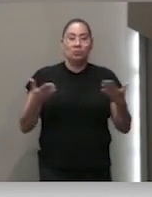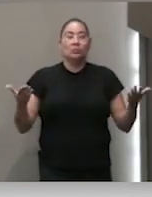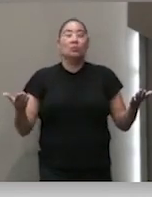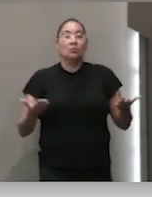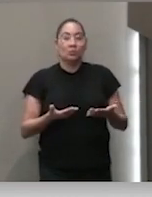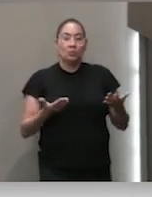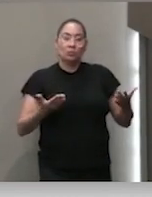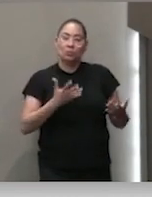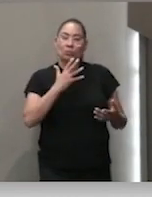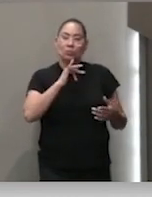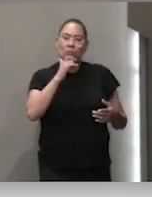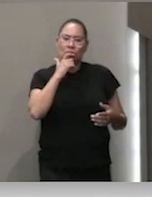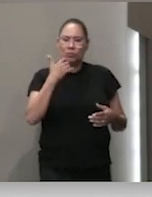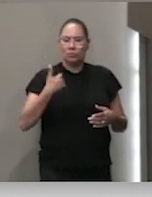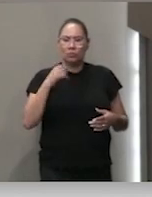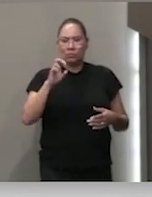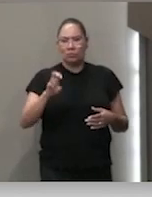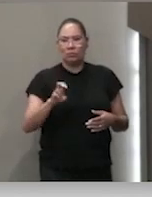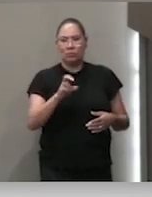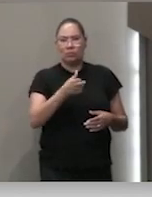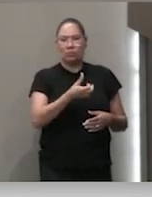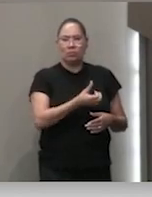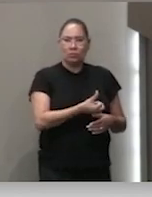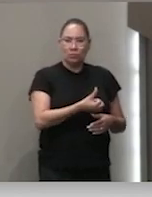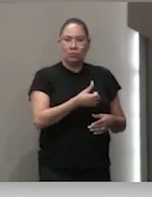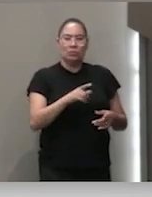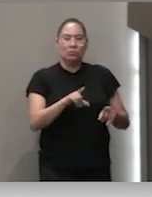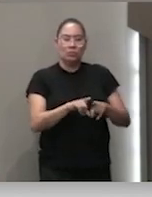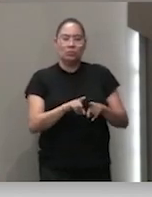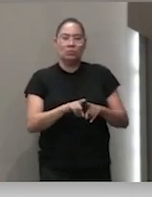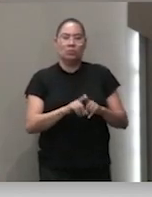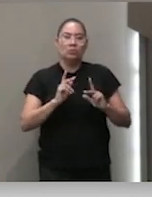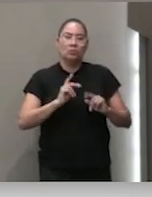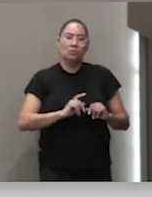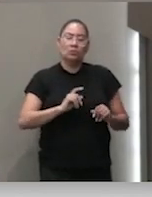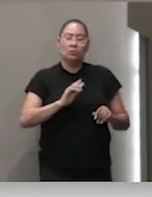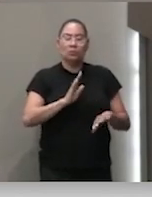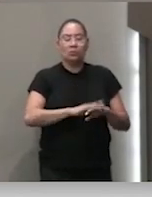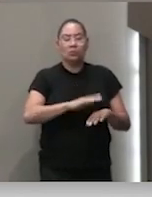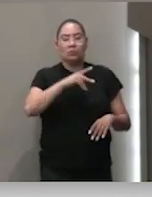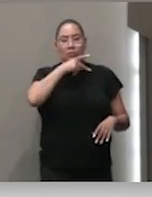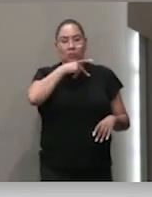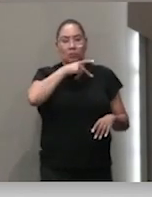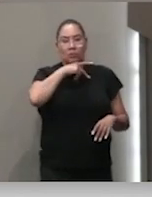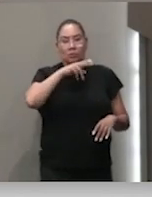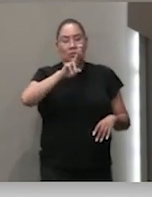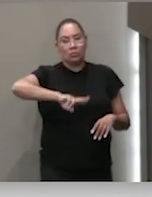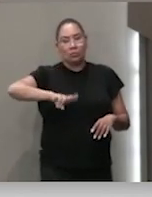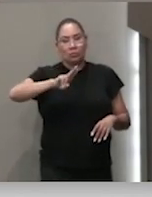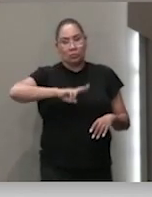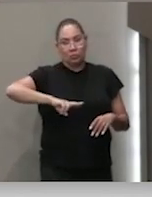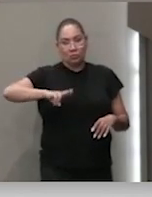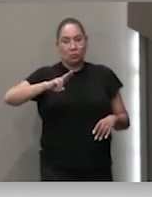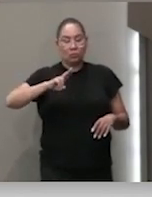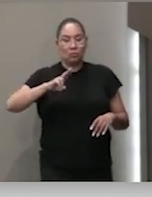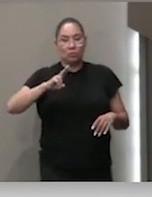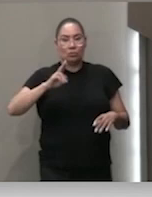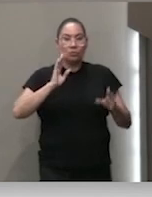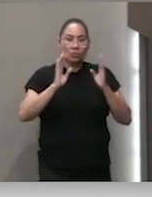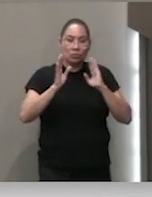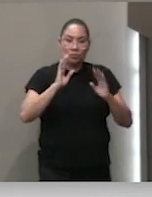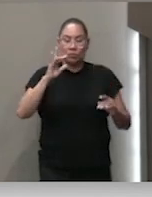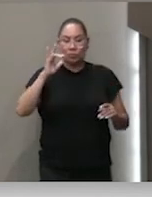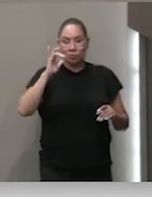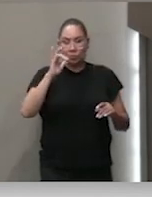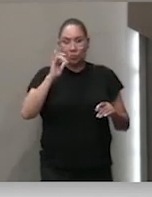dia, crianças com 5, 6 anos de idade, tem até idosos, né, que usam as redes sociais, usam as mídias